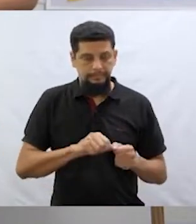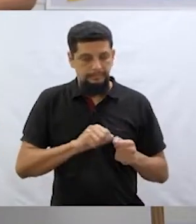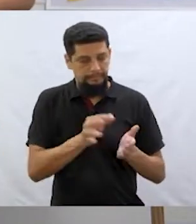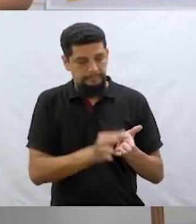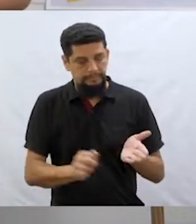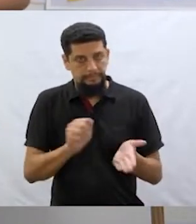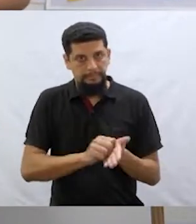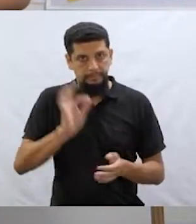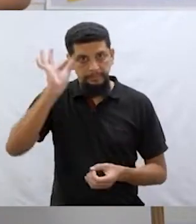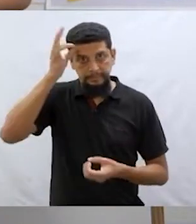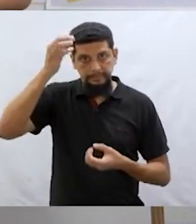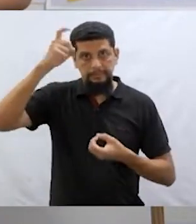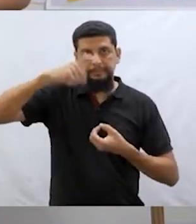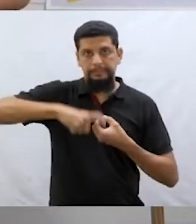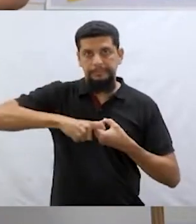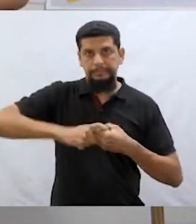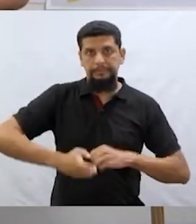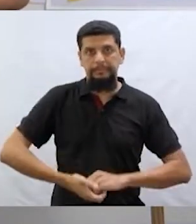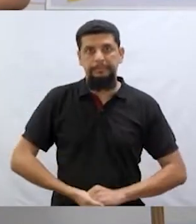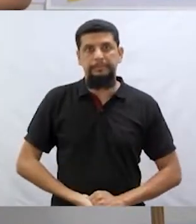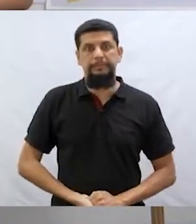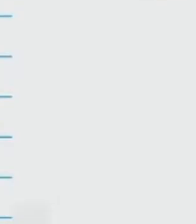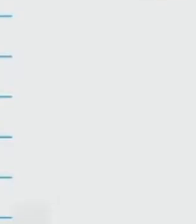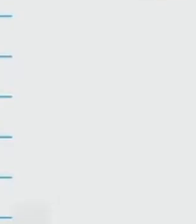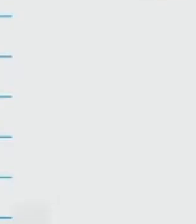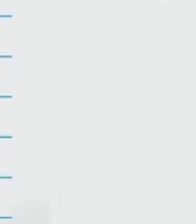esse primeiro registro e logo voltamos aqui.